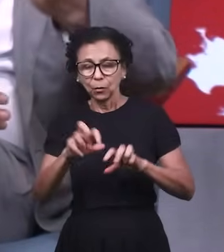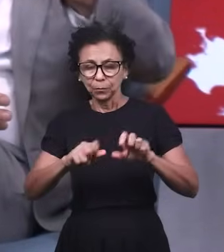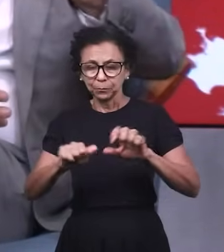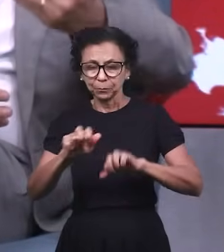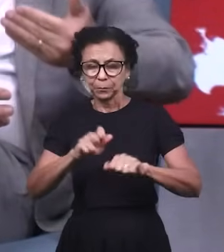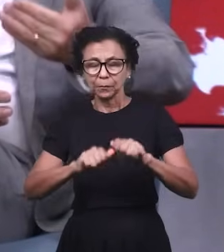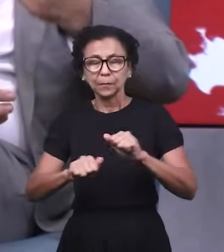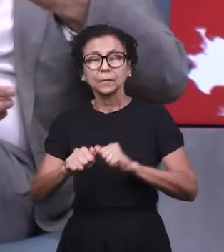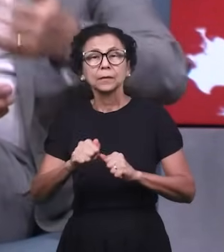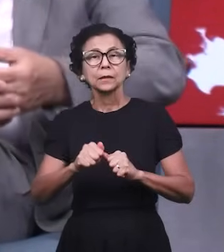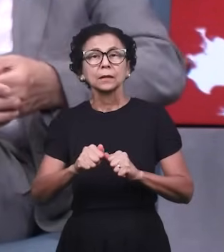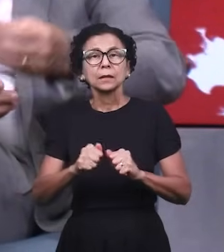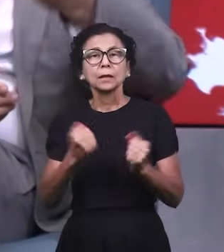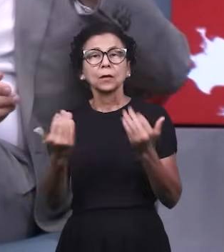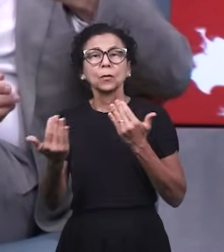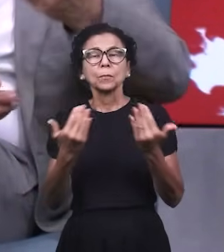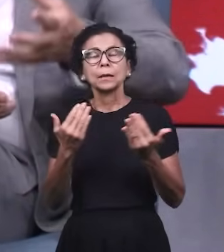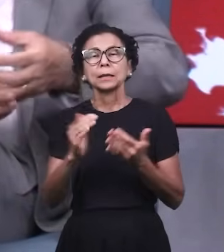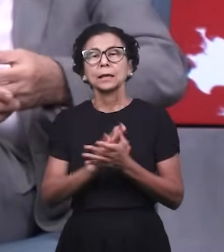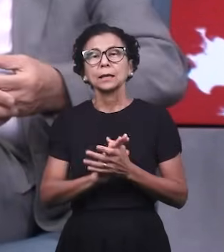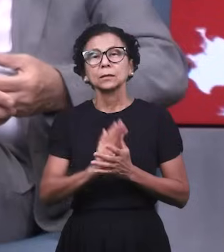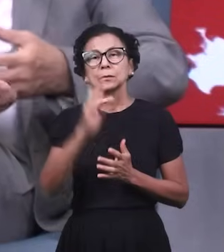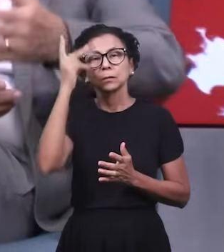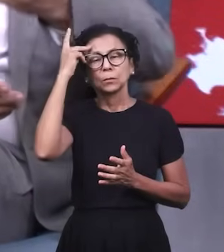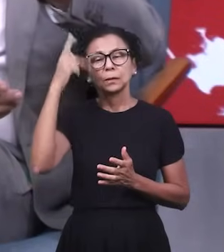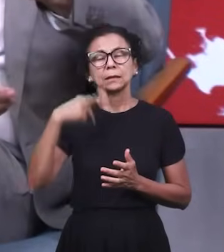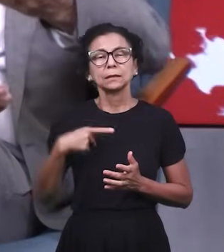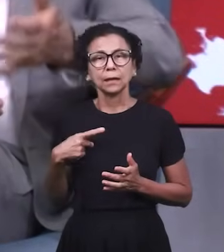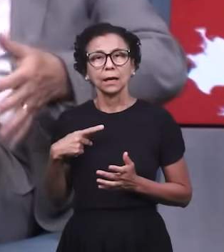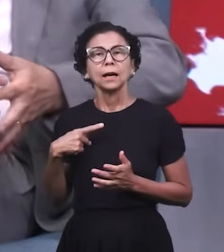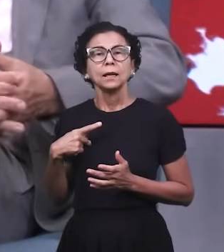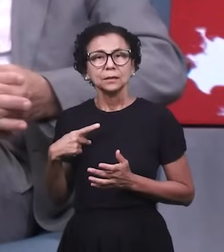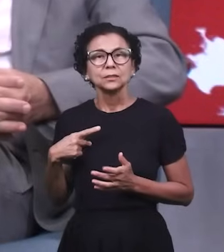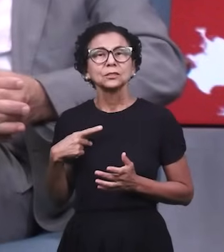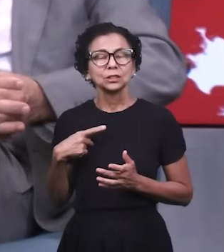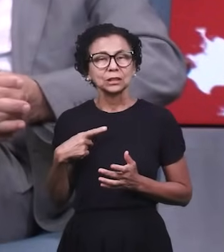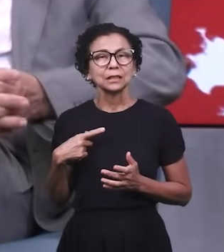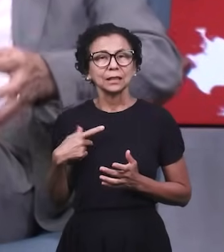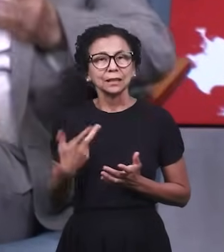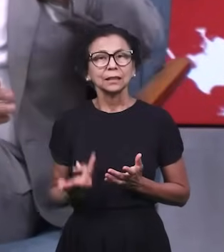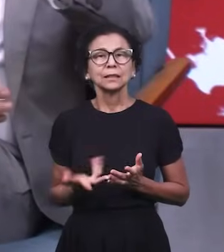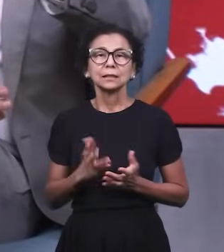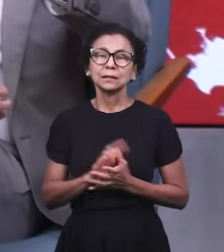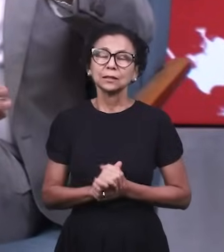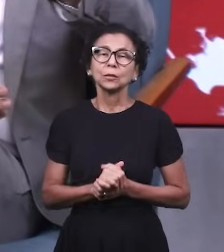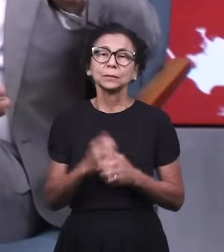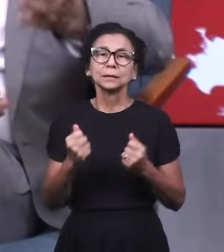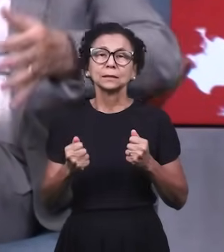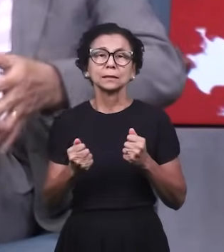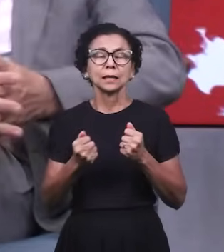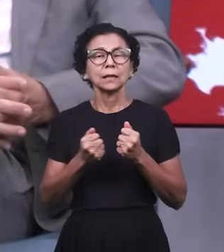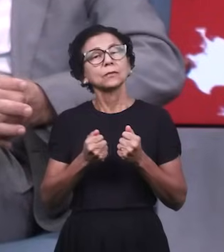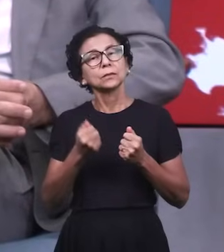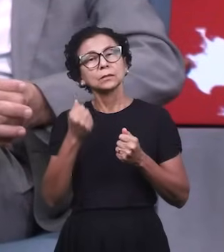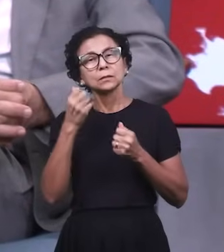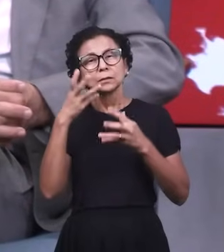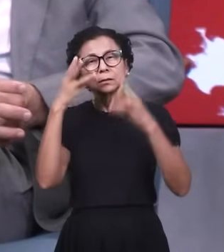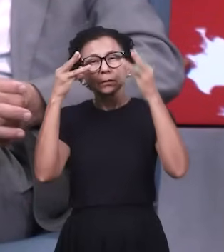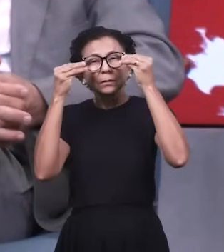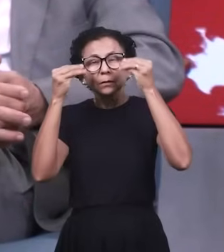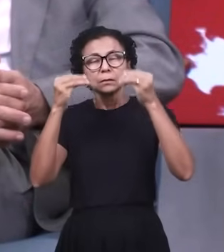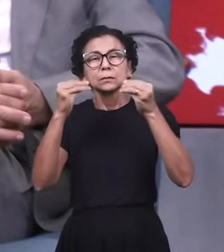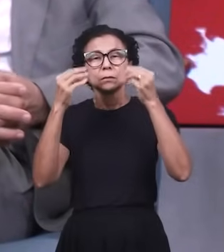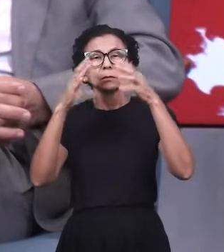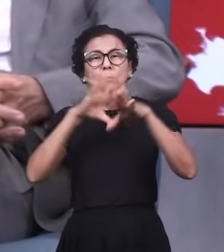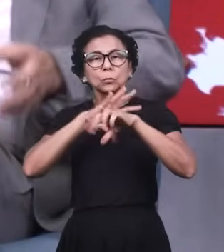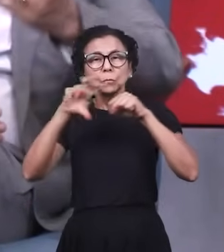tinha que tirar o homem, né? Tirar o barro do olho, porque senão você podia voltar a ficar cego. Você não deve a bênção da salvação ao